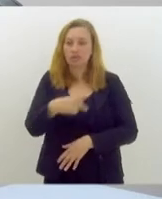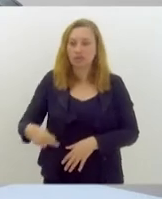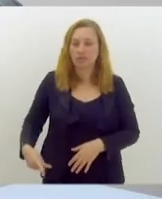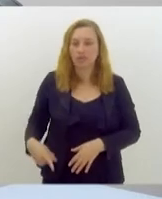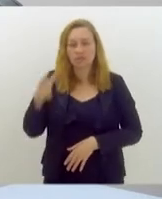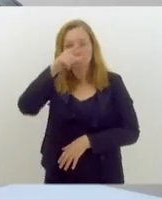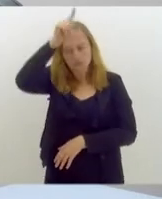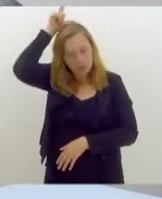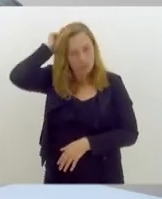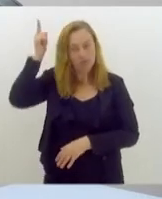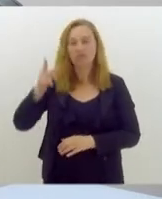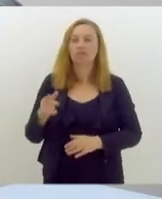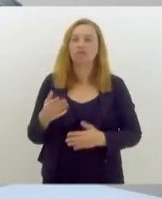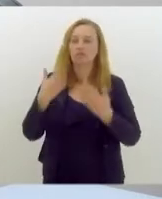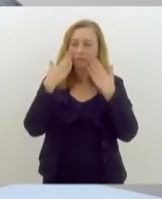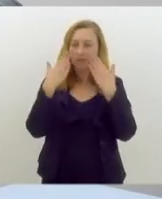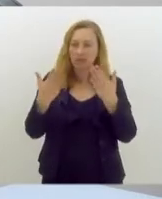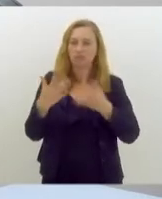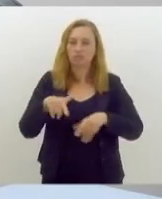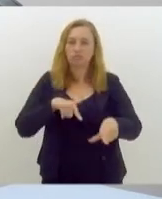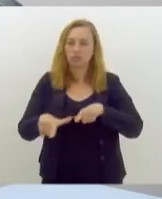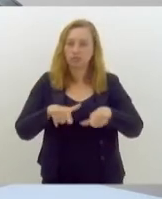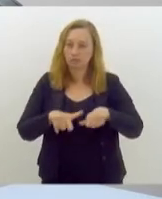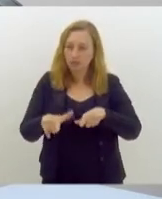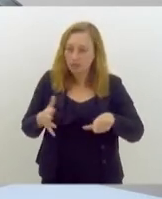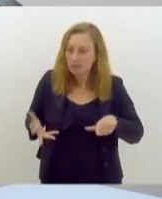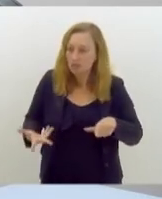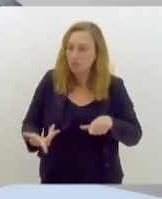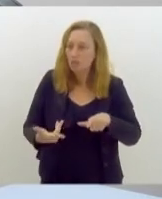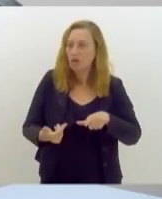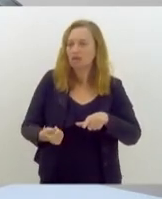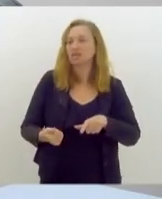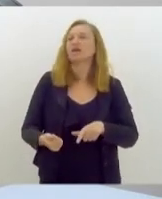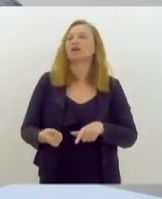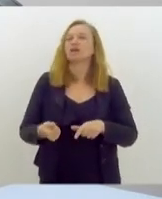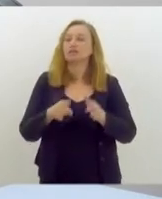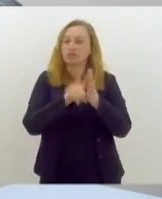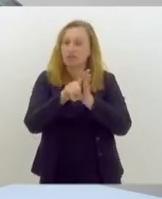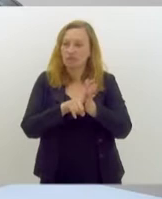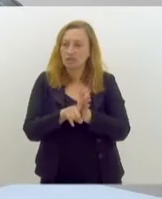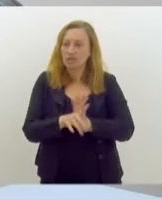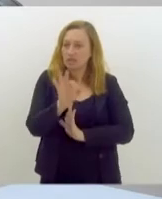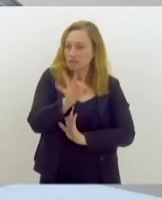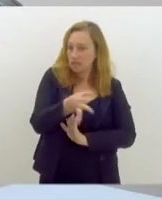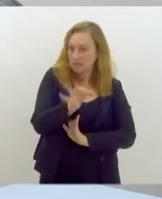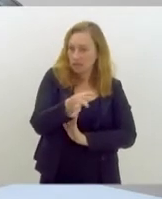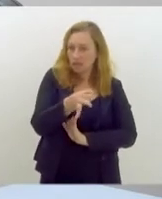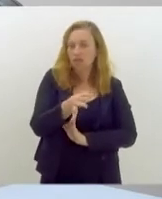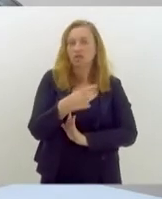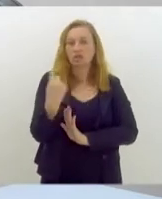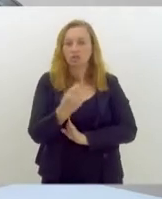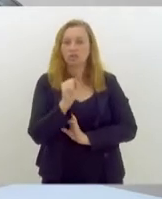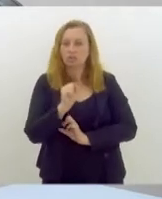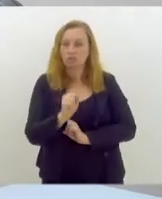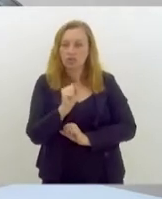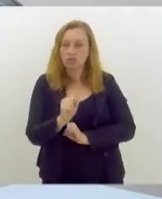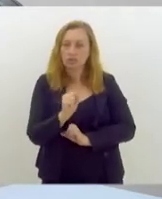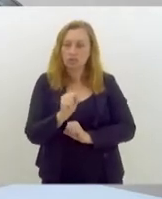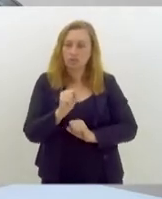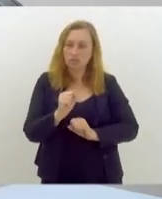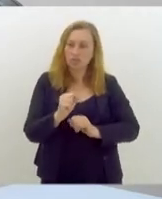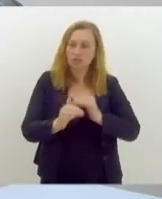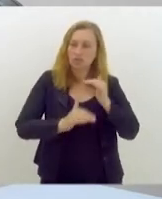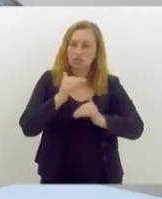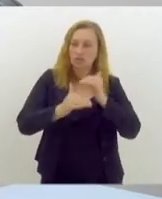vai apresentar um trabalho de vital importância para as análises necessárias para que possam reerguer